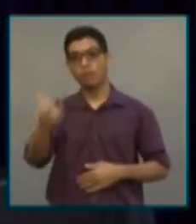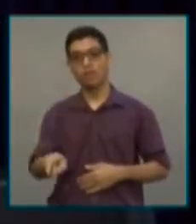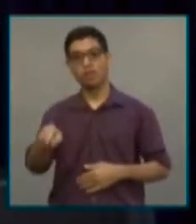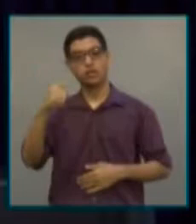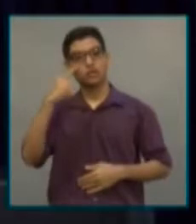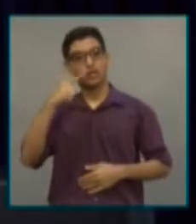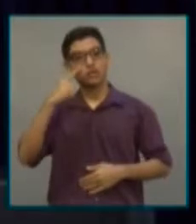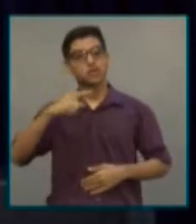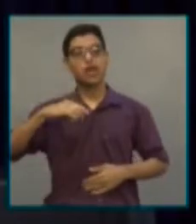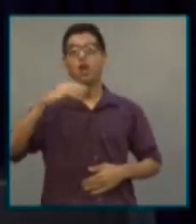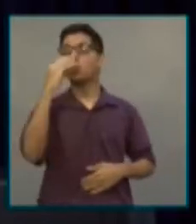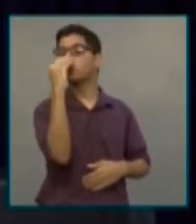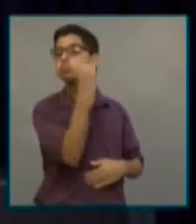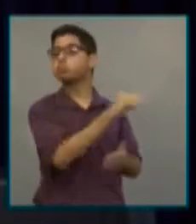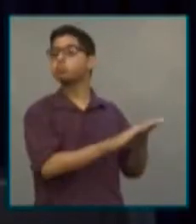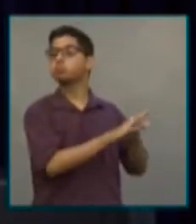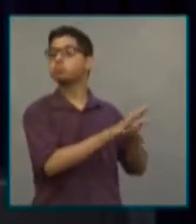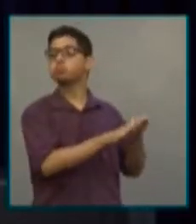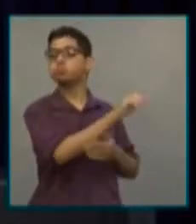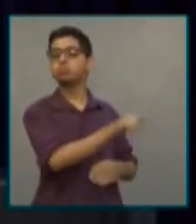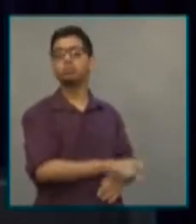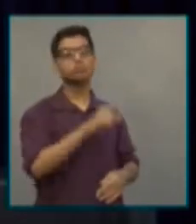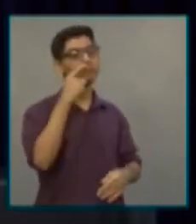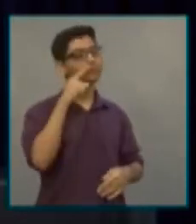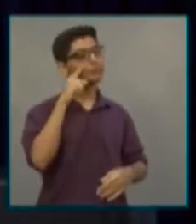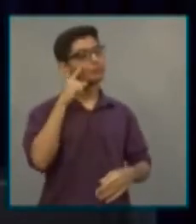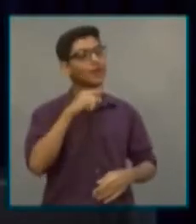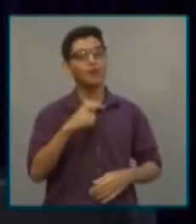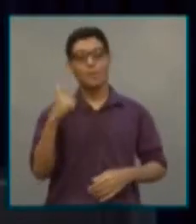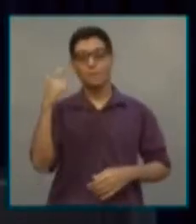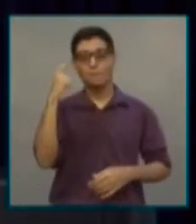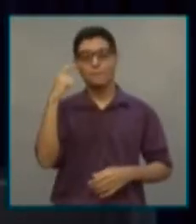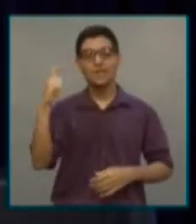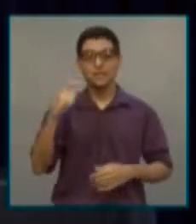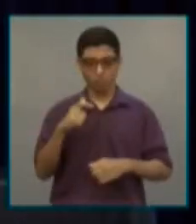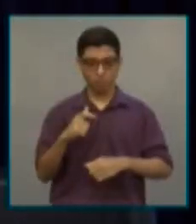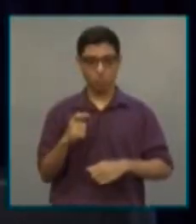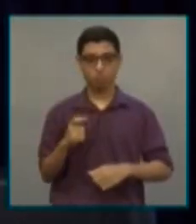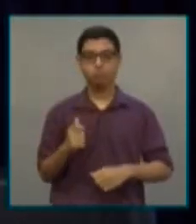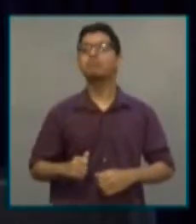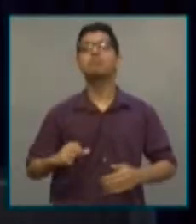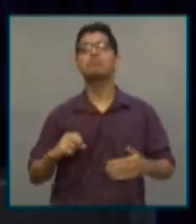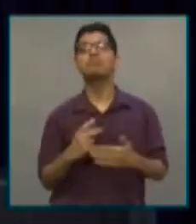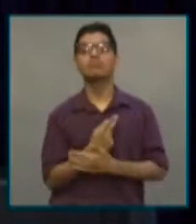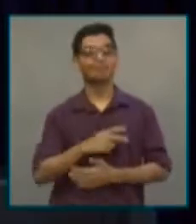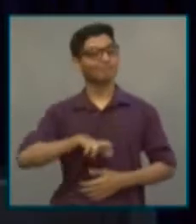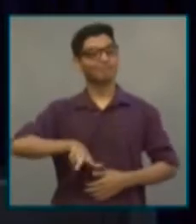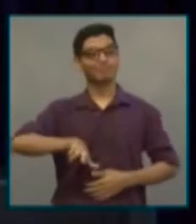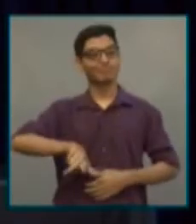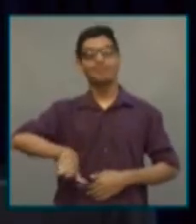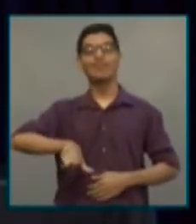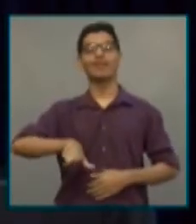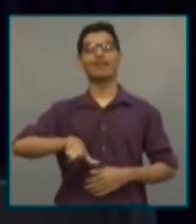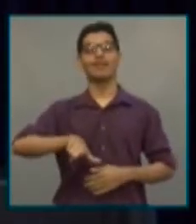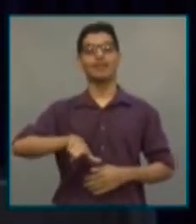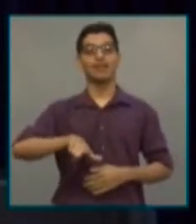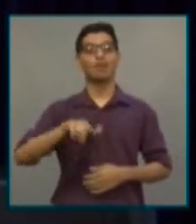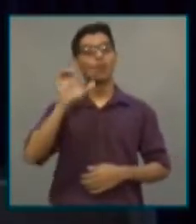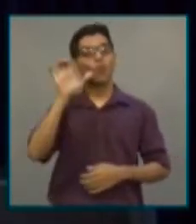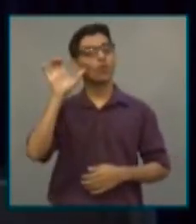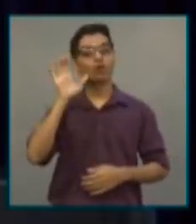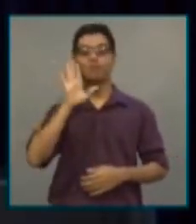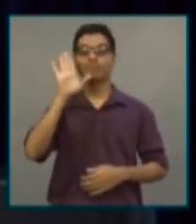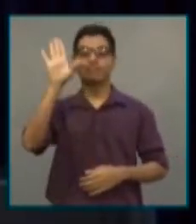dia. Foi devido à omissão de muitos gestores que usaram o cargo para trampolim para cargos